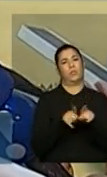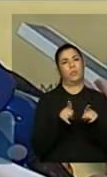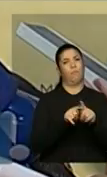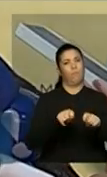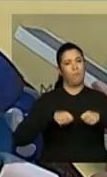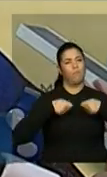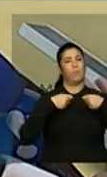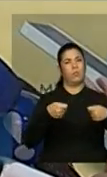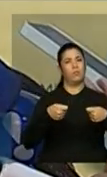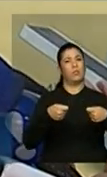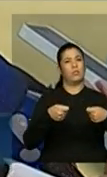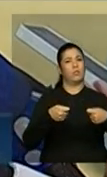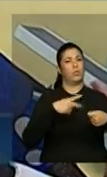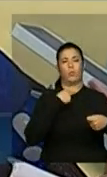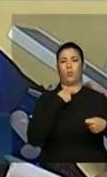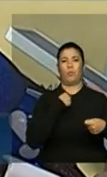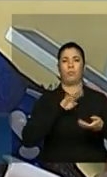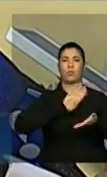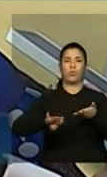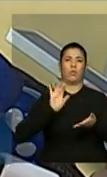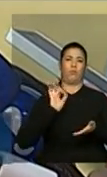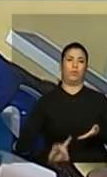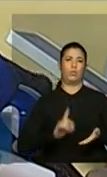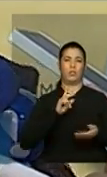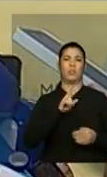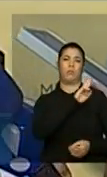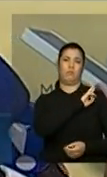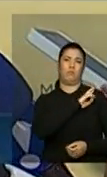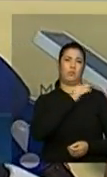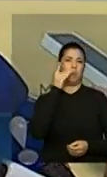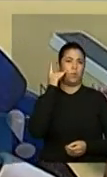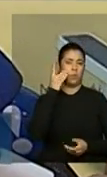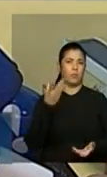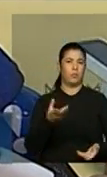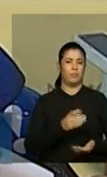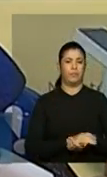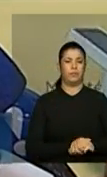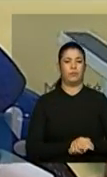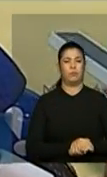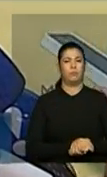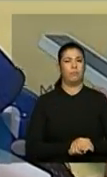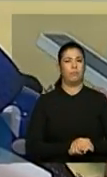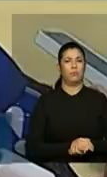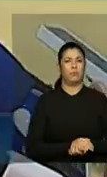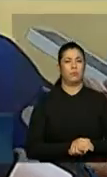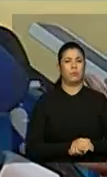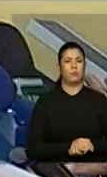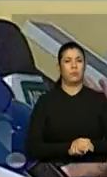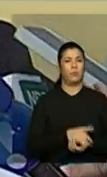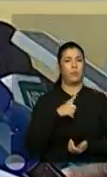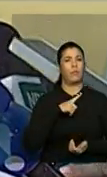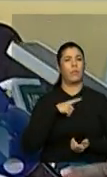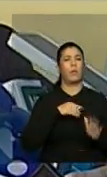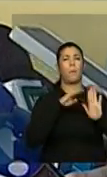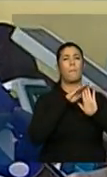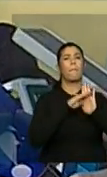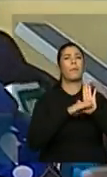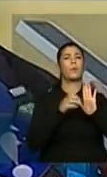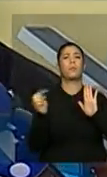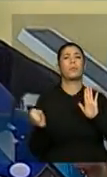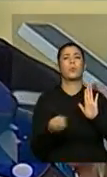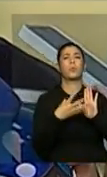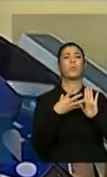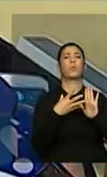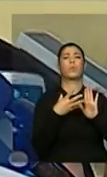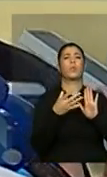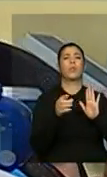entanto, reduzir direitos. Esta é a orientação da nossa presidenta. Não, não vai. Algum programa social tem a previsão